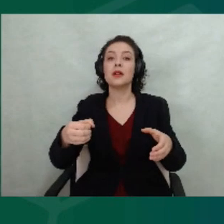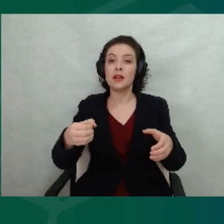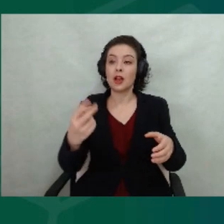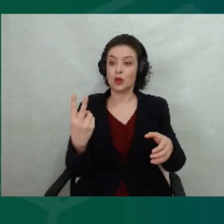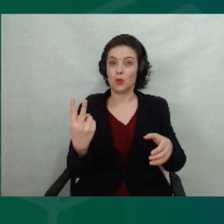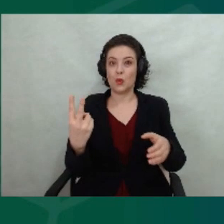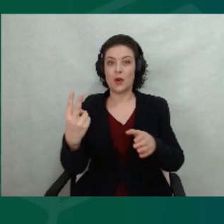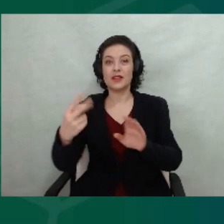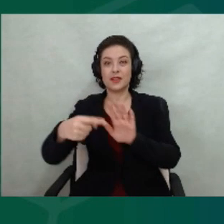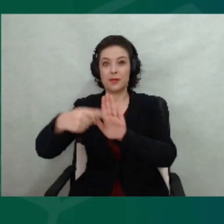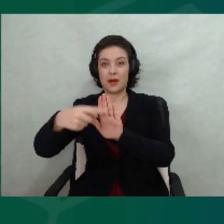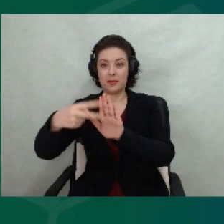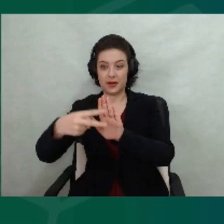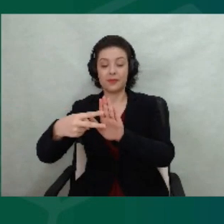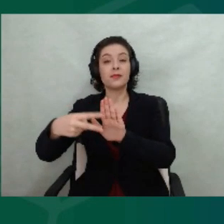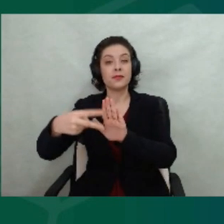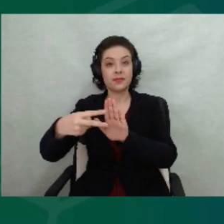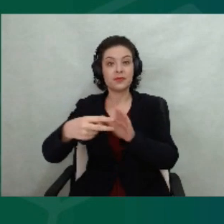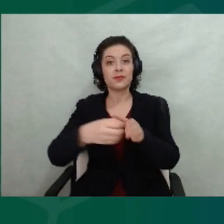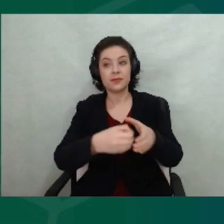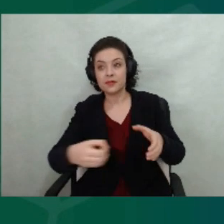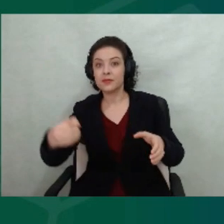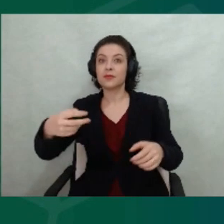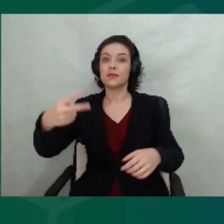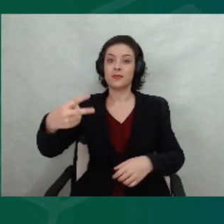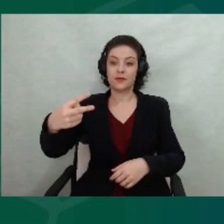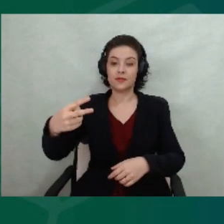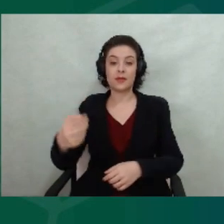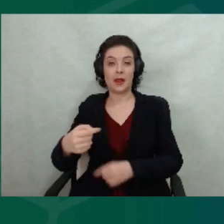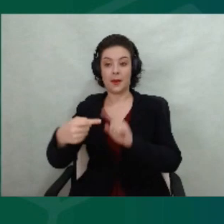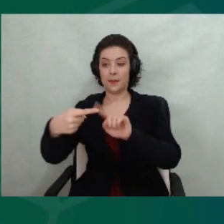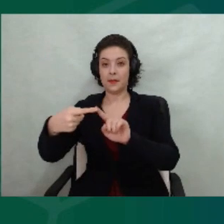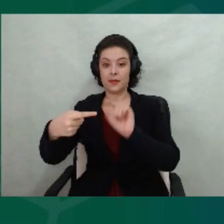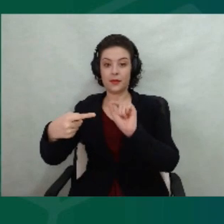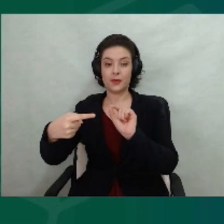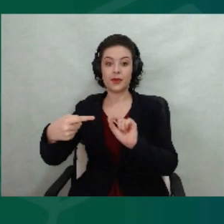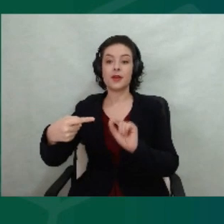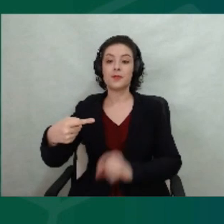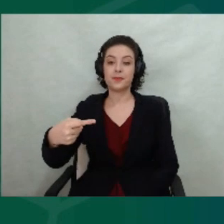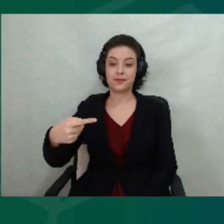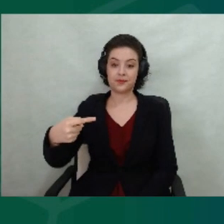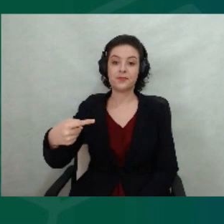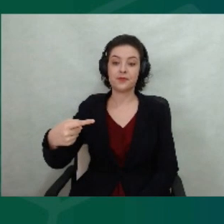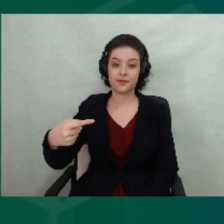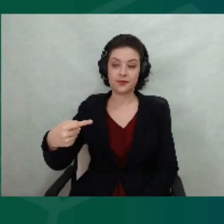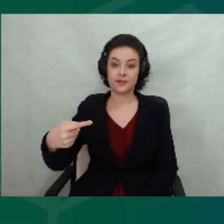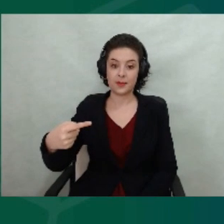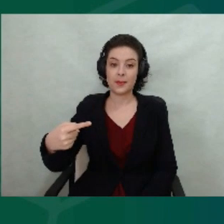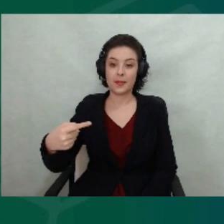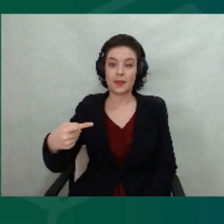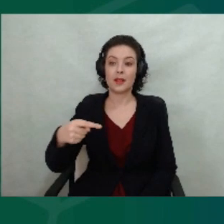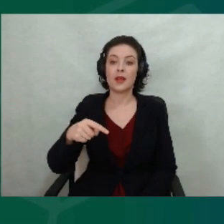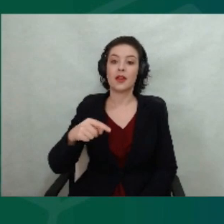primeiras. A primeira delas é a ChAdOx, né?